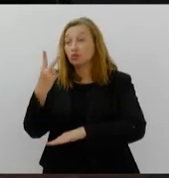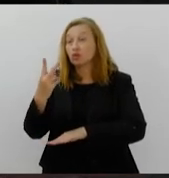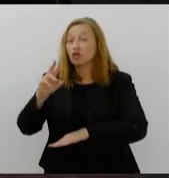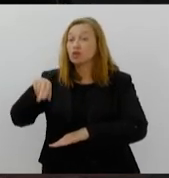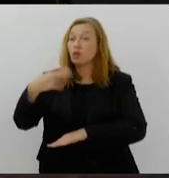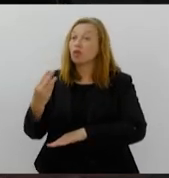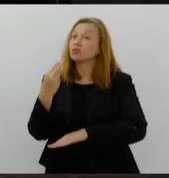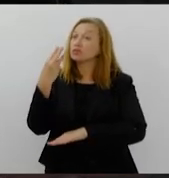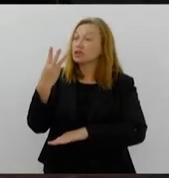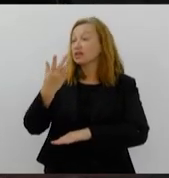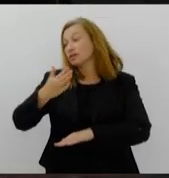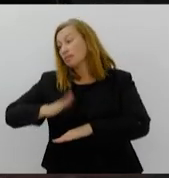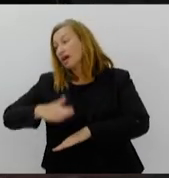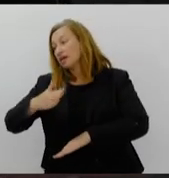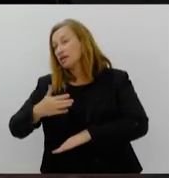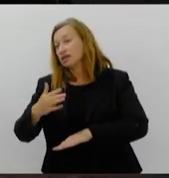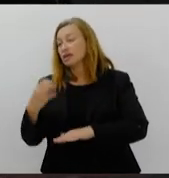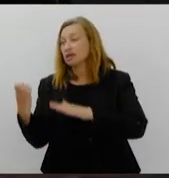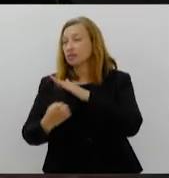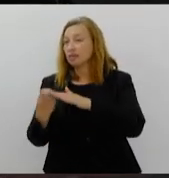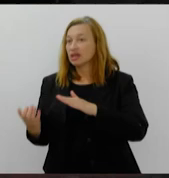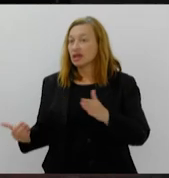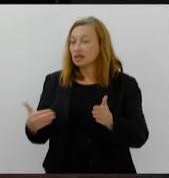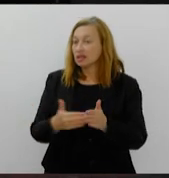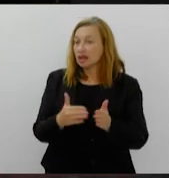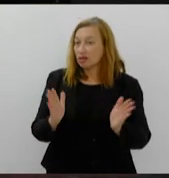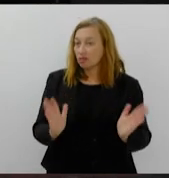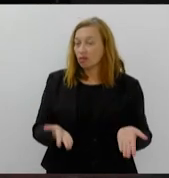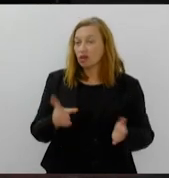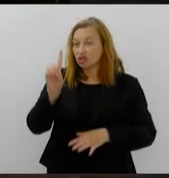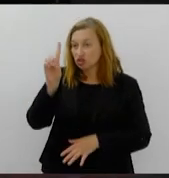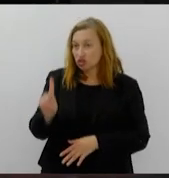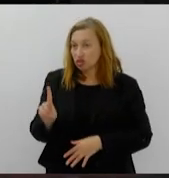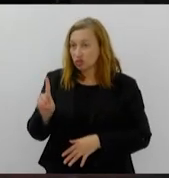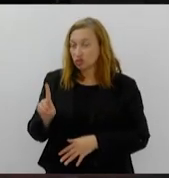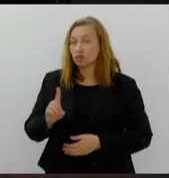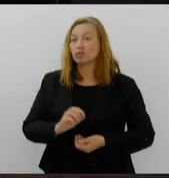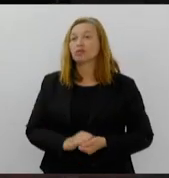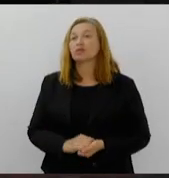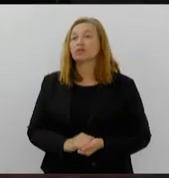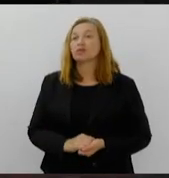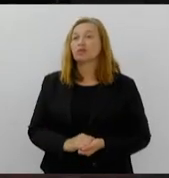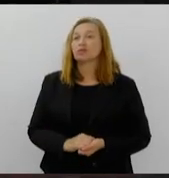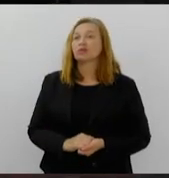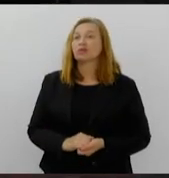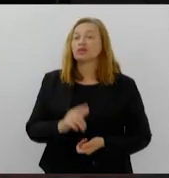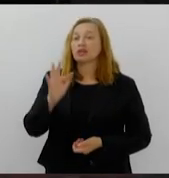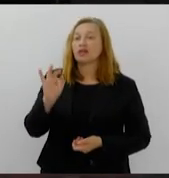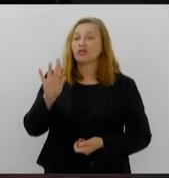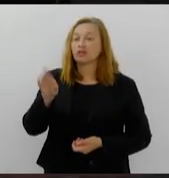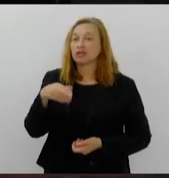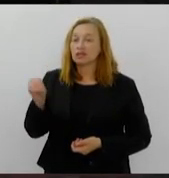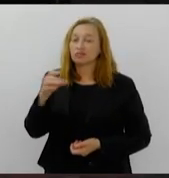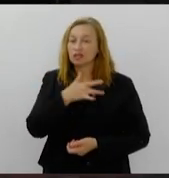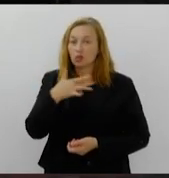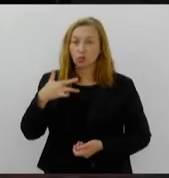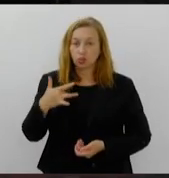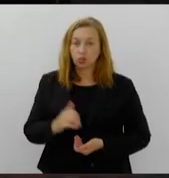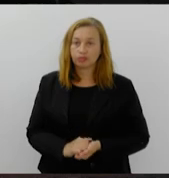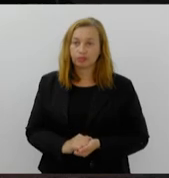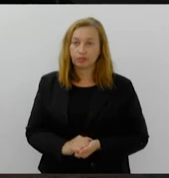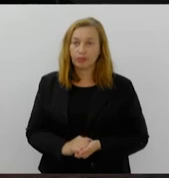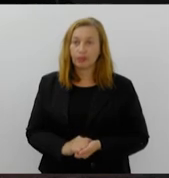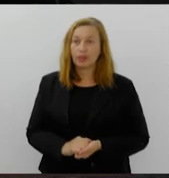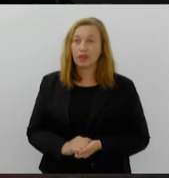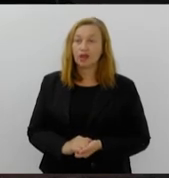empresas do até então diretor executivo da Fundação Saúde. Ou seja,